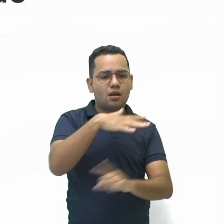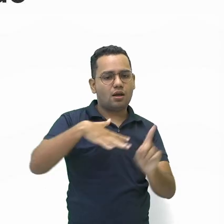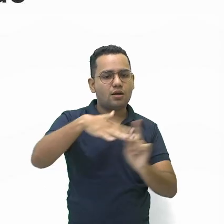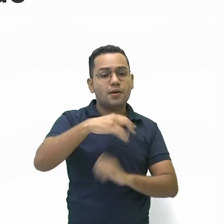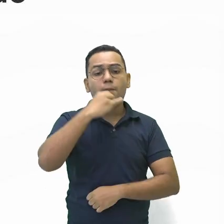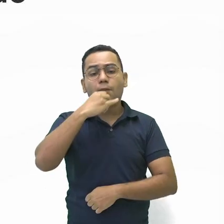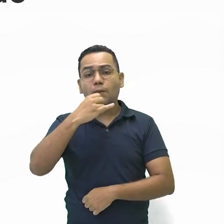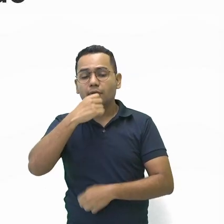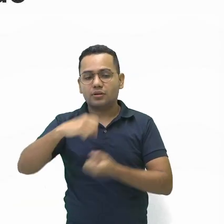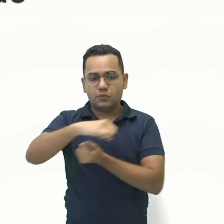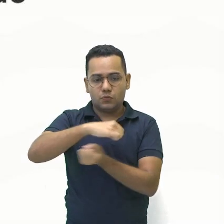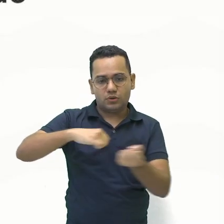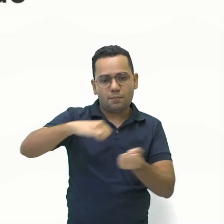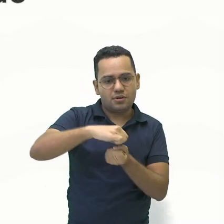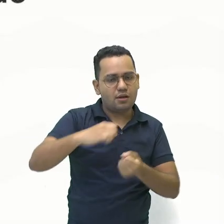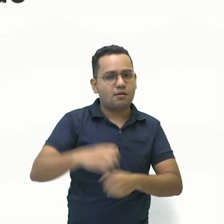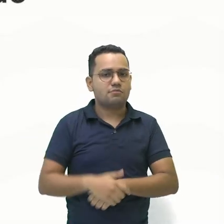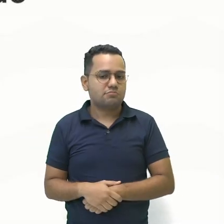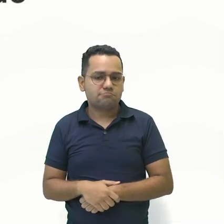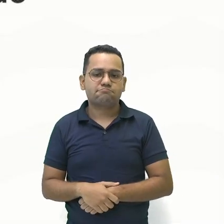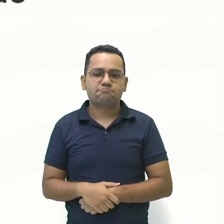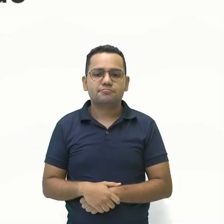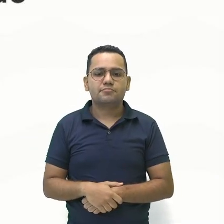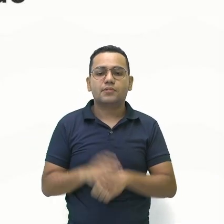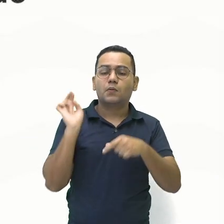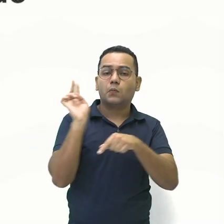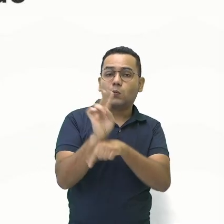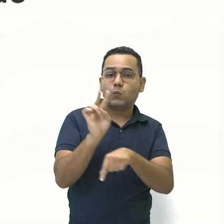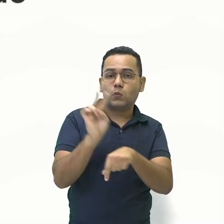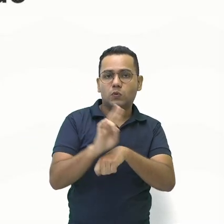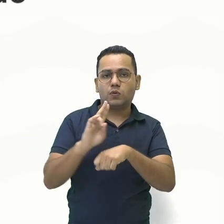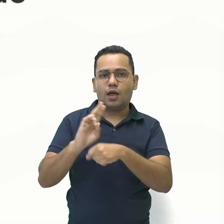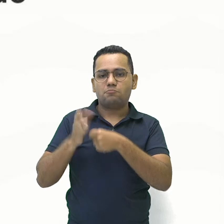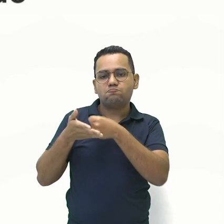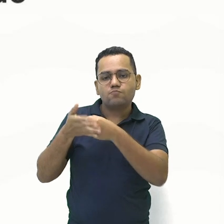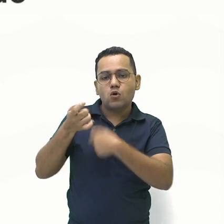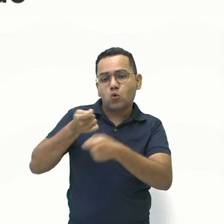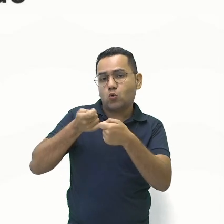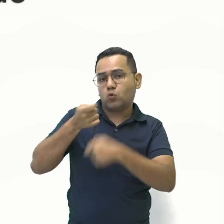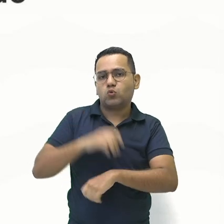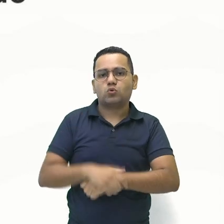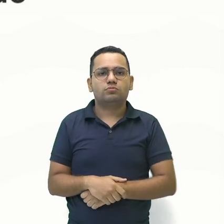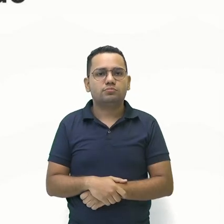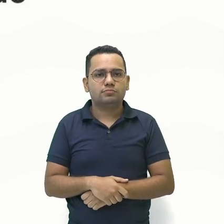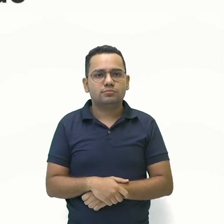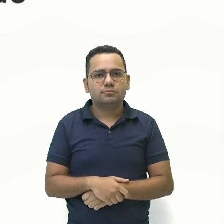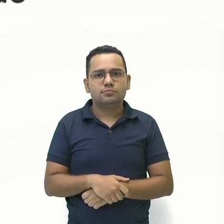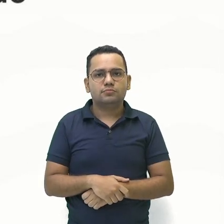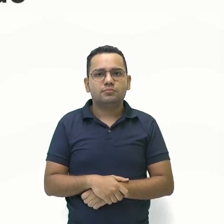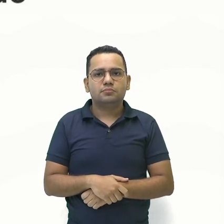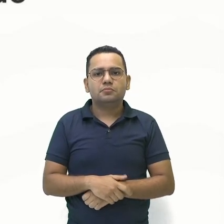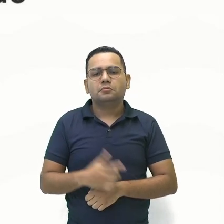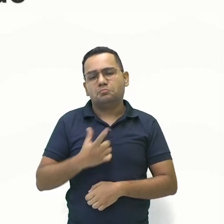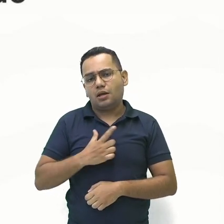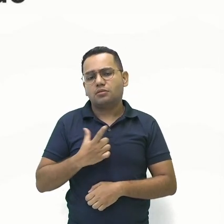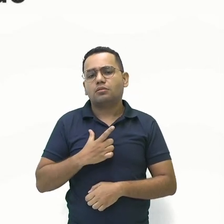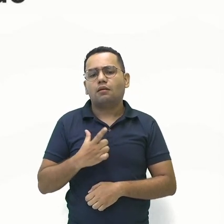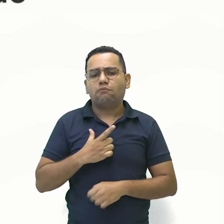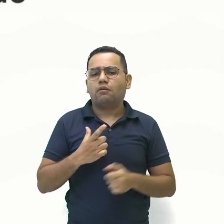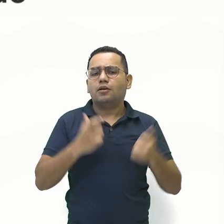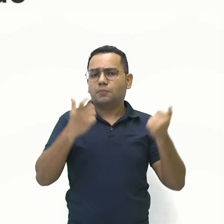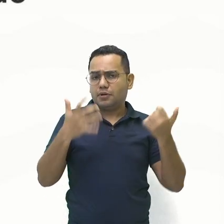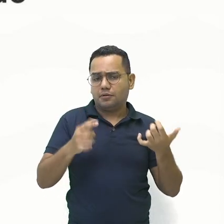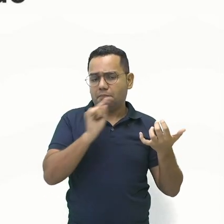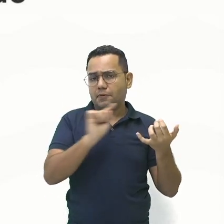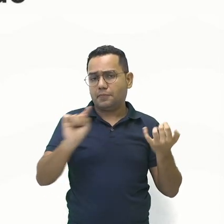geral, como, por exemplo, o conceito de sustentabilidade, de preservação, de conservação, que a gente vai verificar no